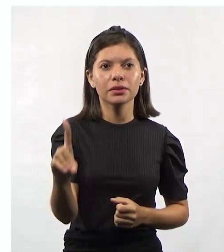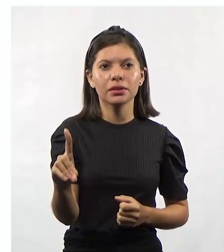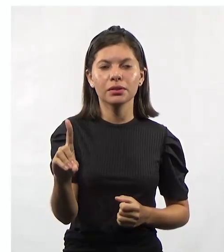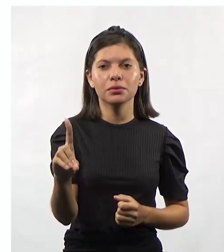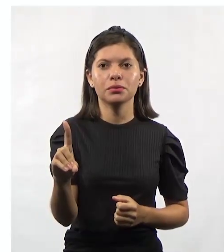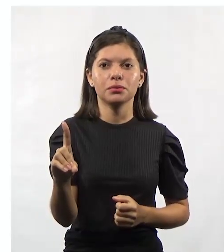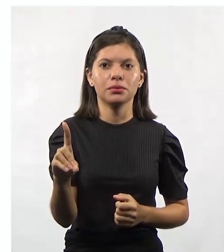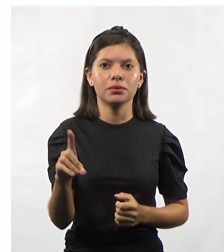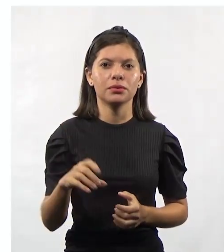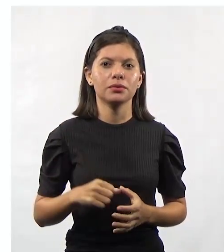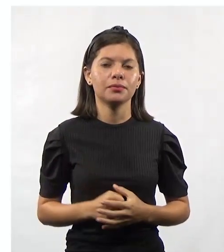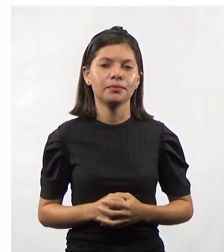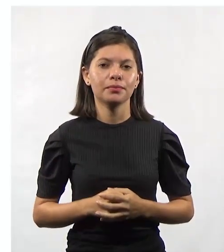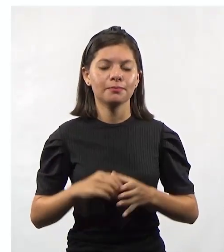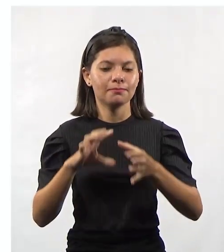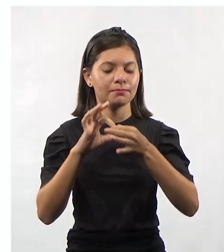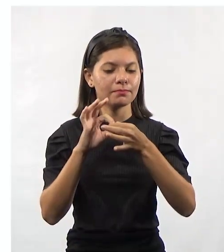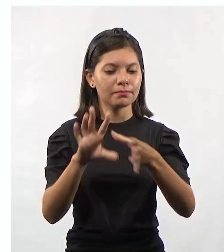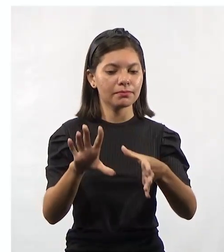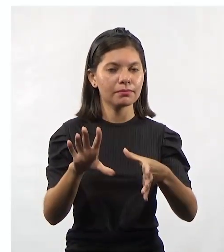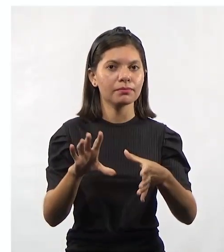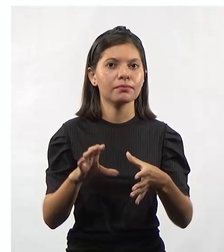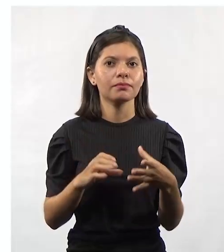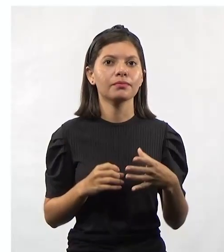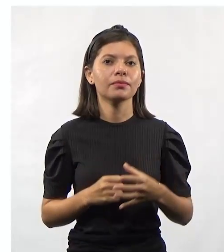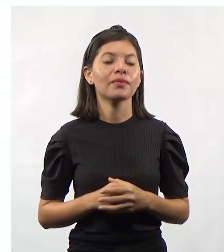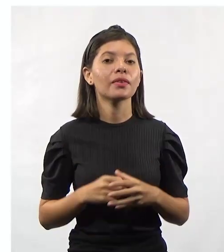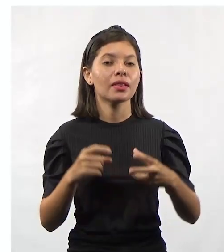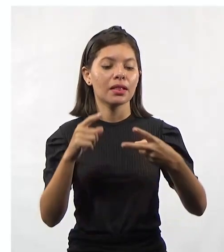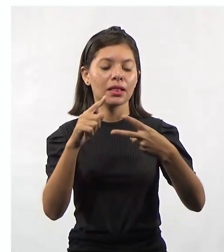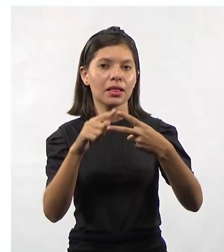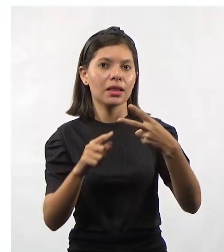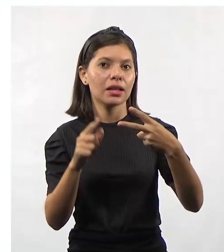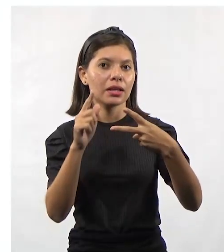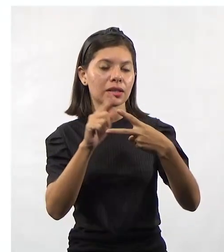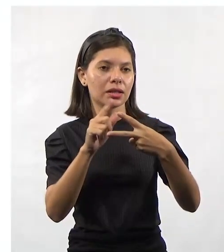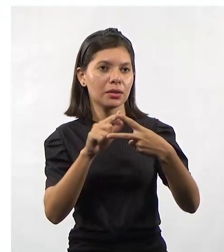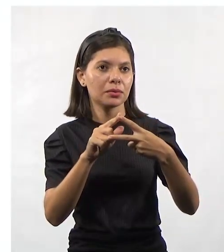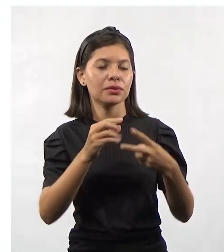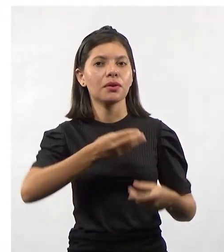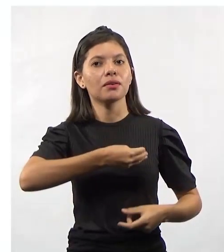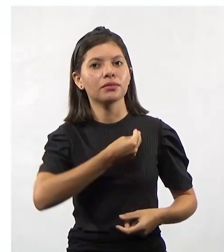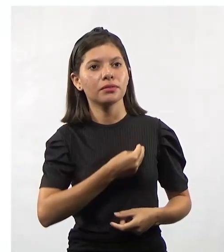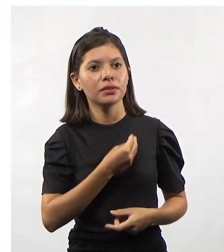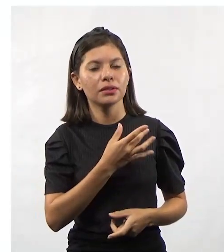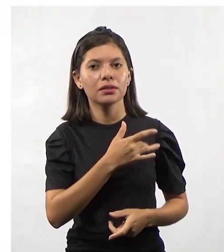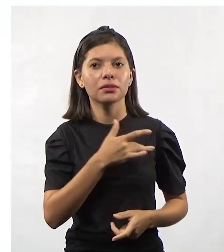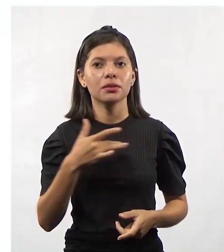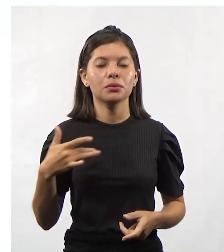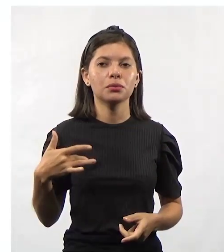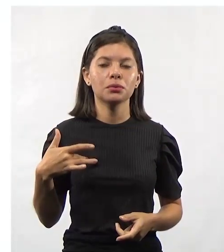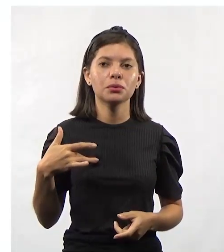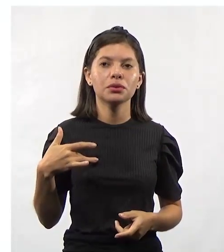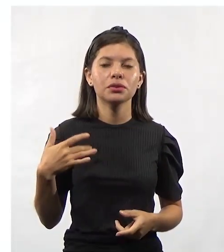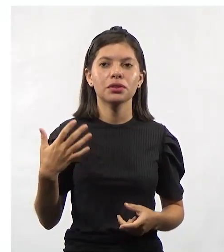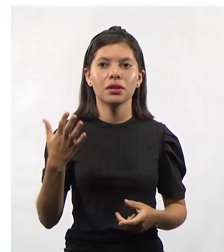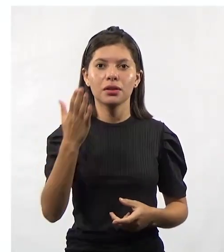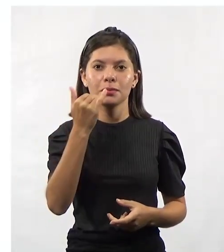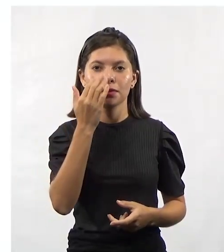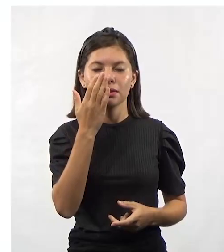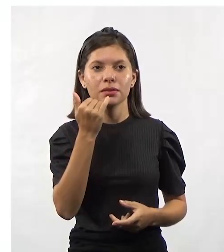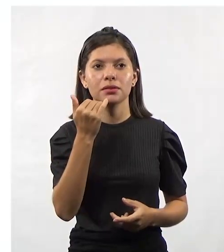dos direitos de proteção e os direitos de liberdade. Direitos de proteção à vida,